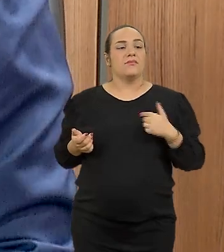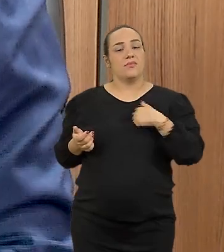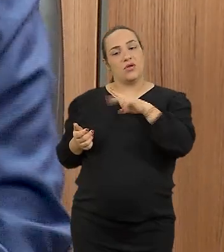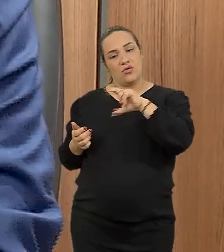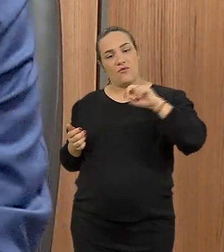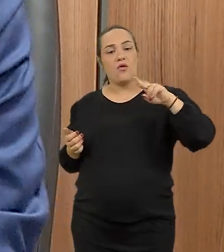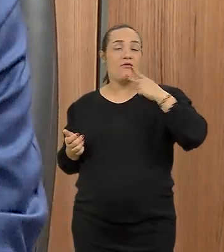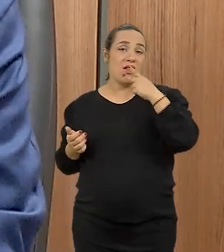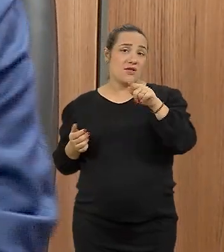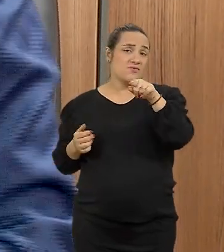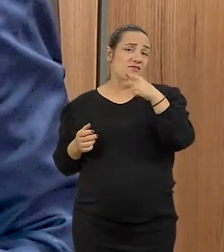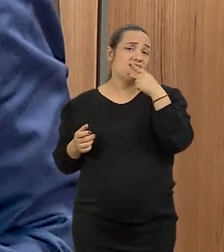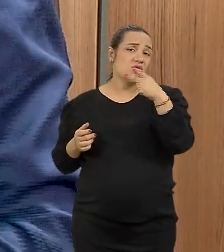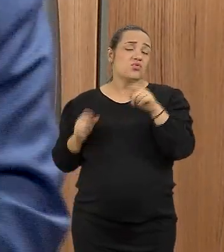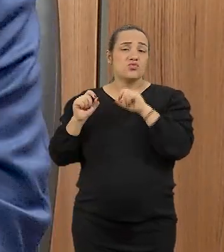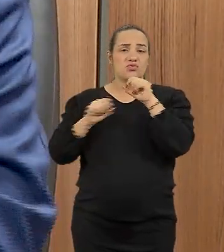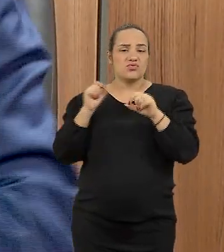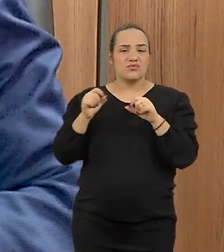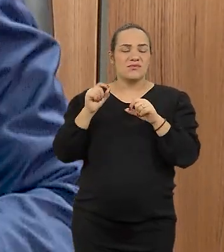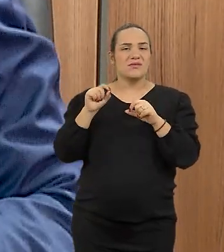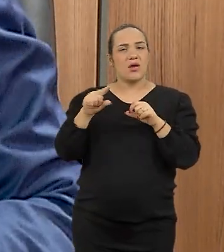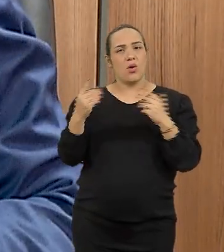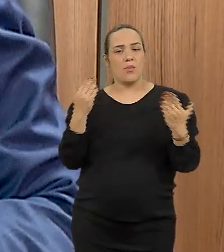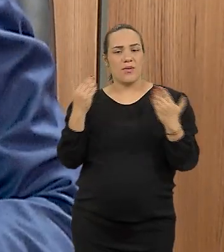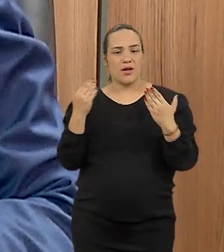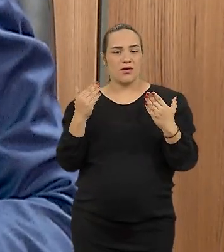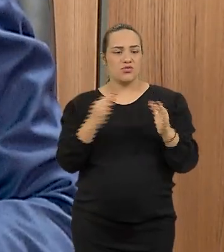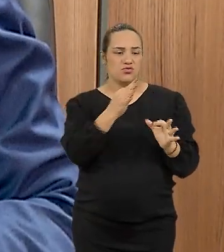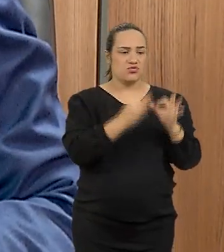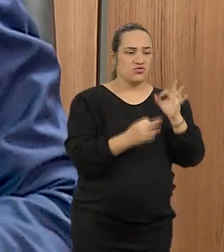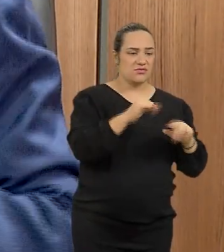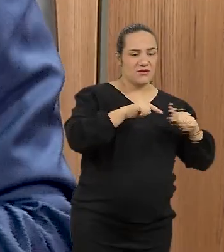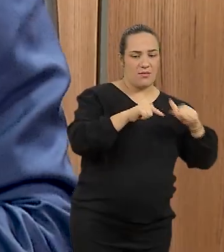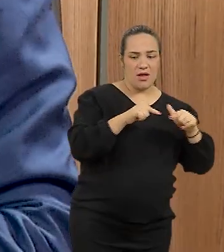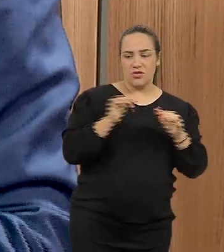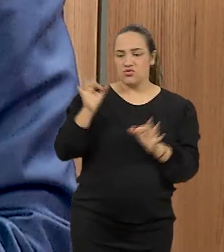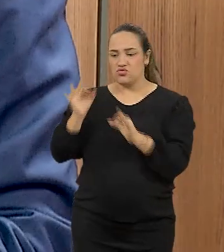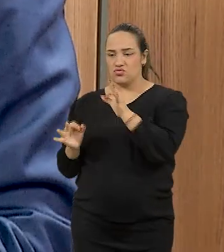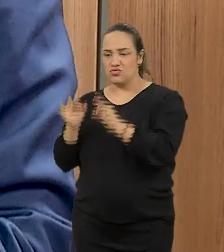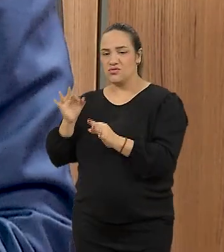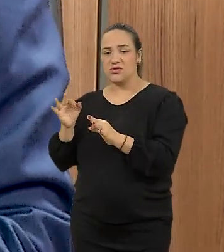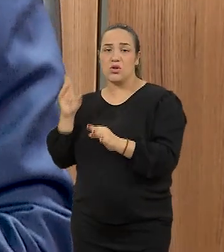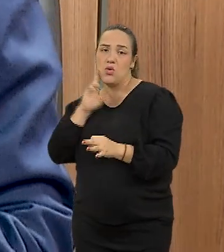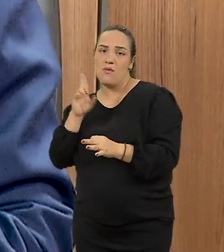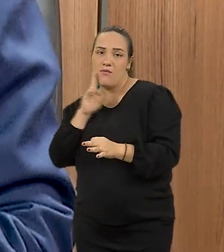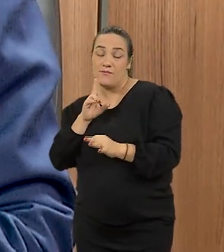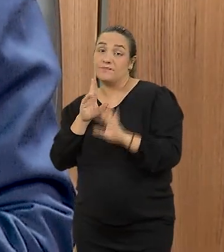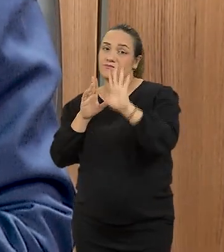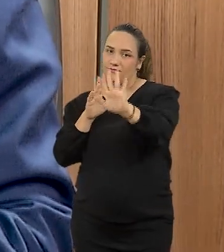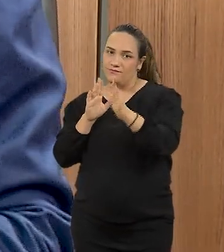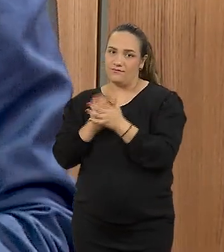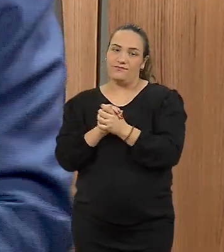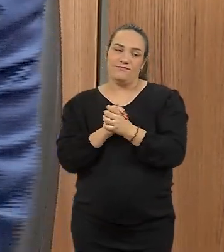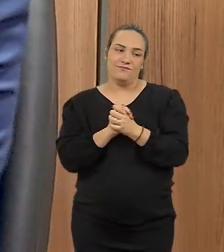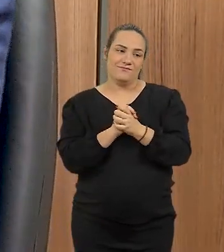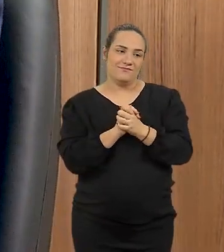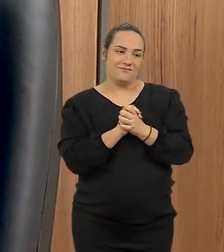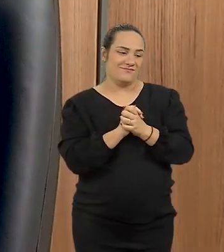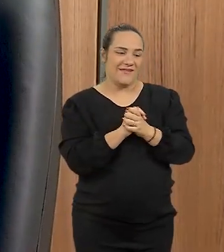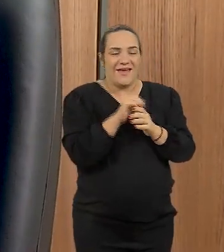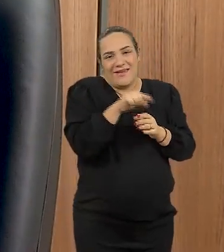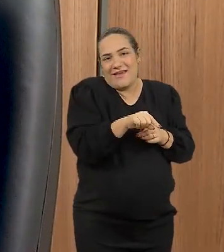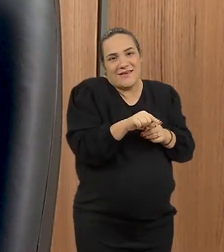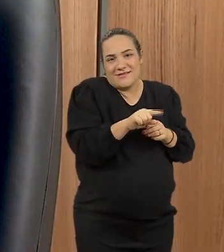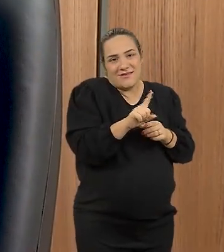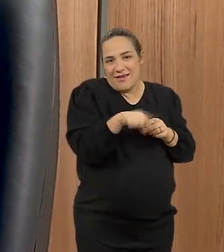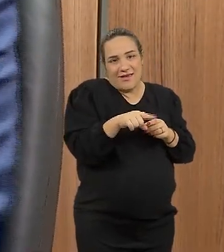você colocou e me pareceu muito interessante, essa comparação que você faz entre a justiça do trabalho e a justiça comum. Primeiro, o objeto é